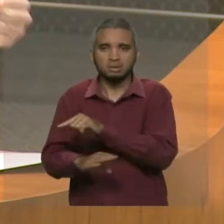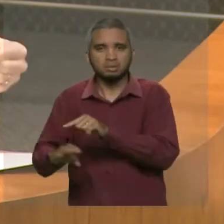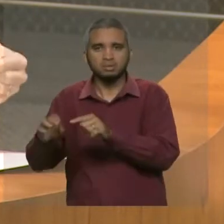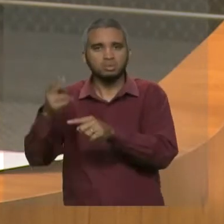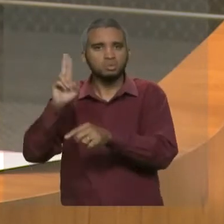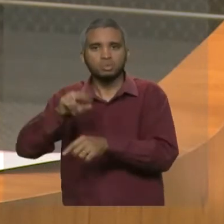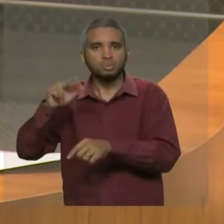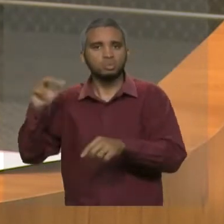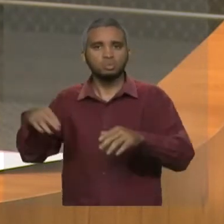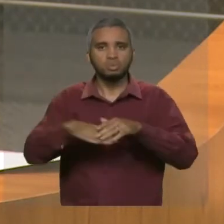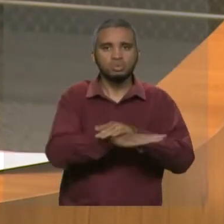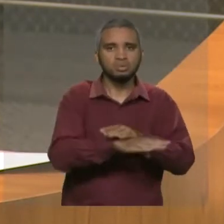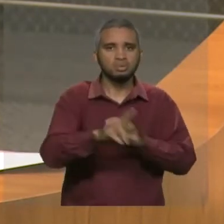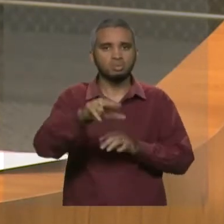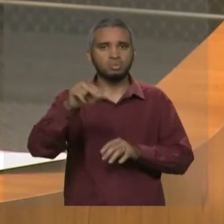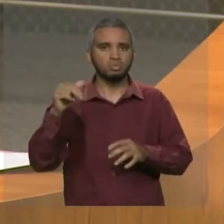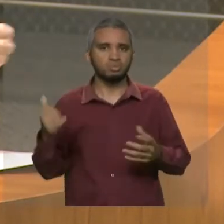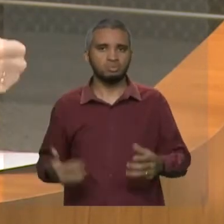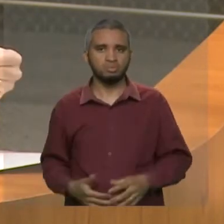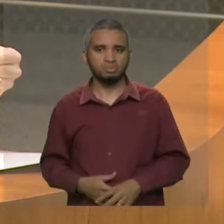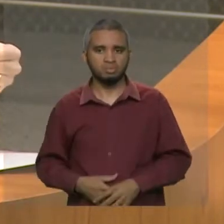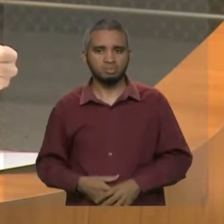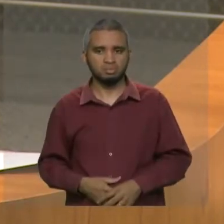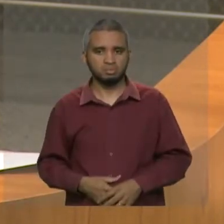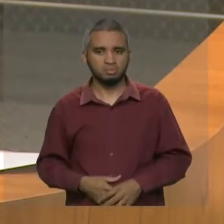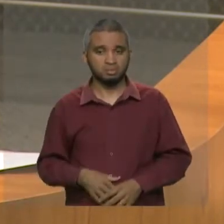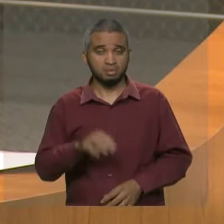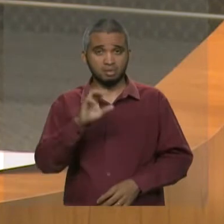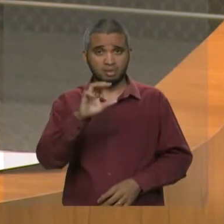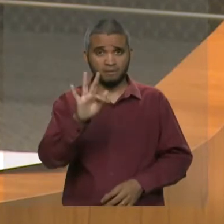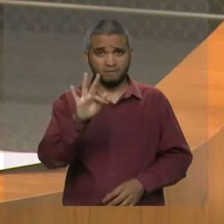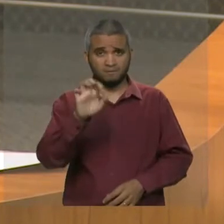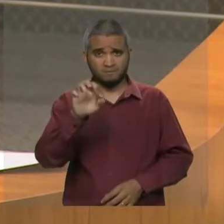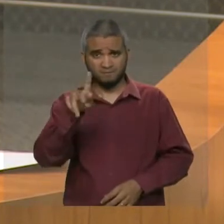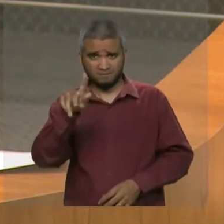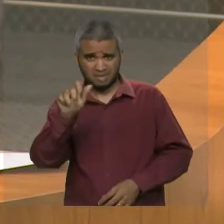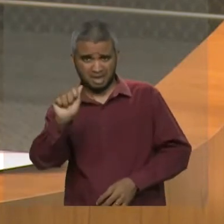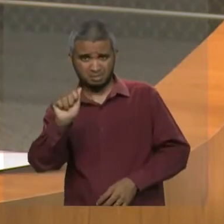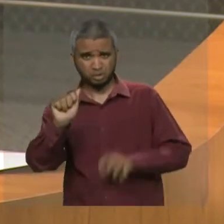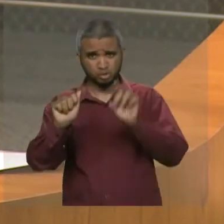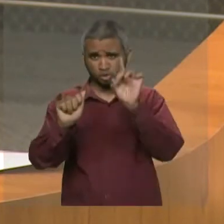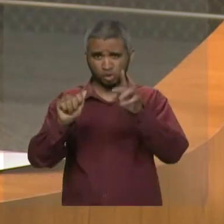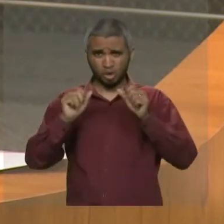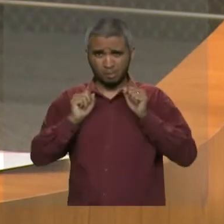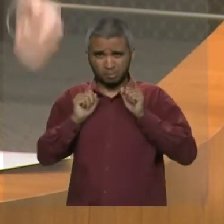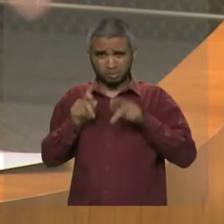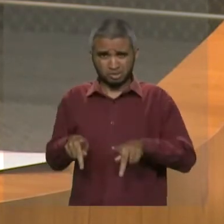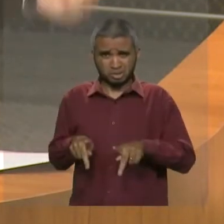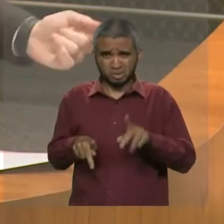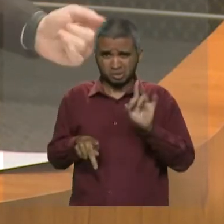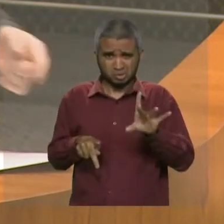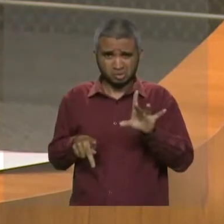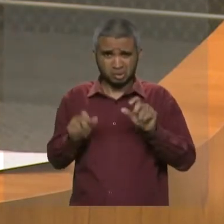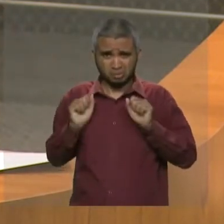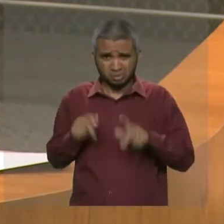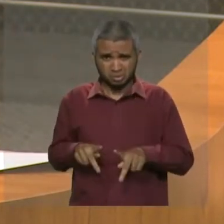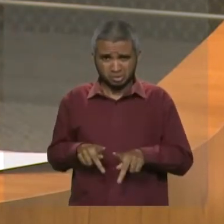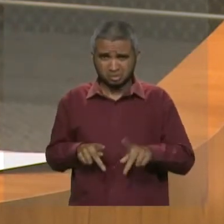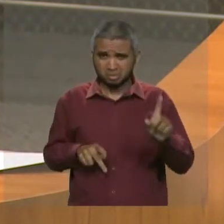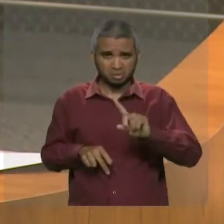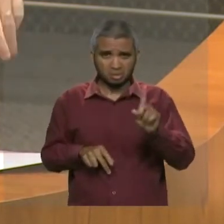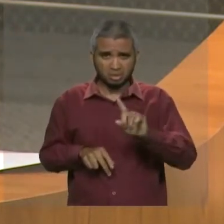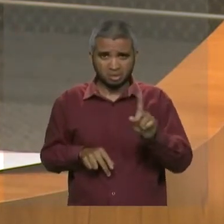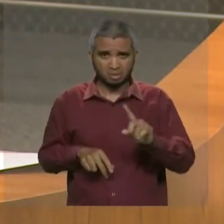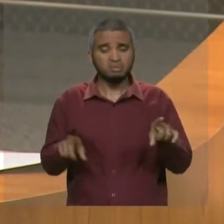falo de FEPA, eu não falo só com inativos. Eu falo com os ativos, porque são eles que vão mais sofrer. Porque os